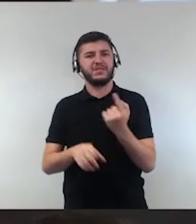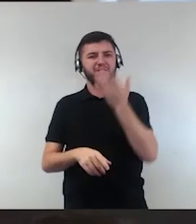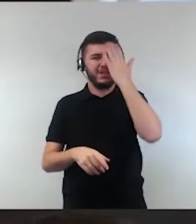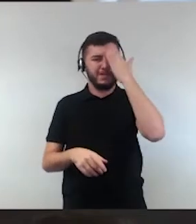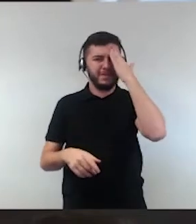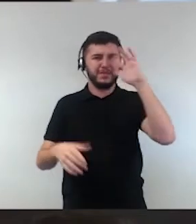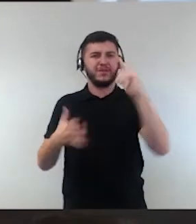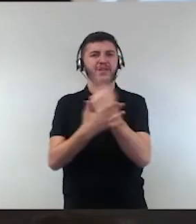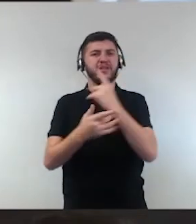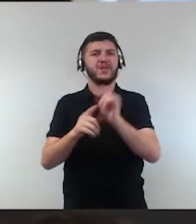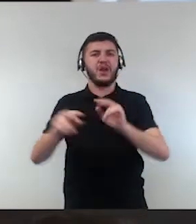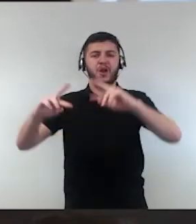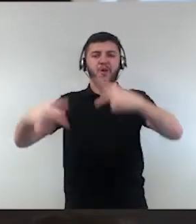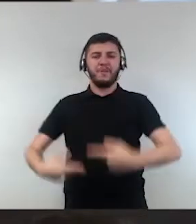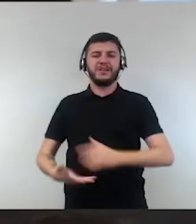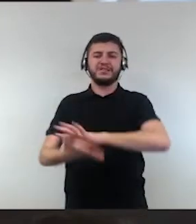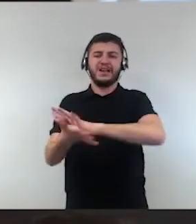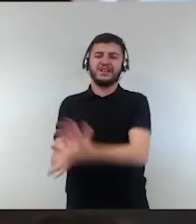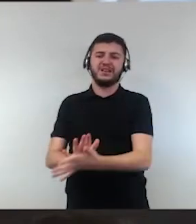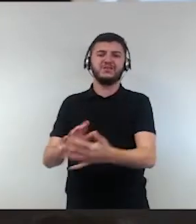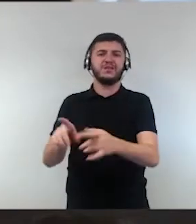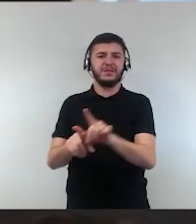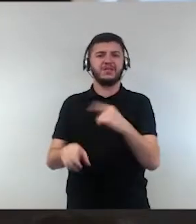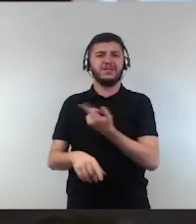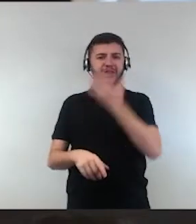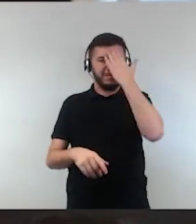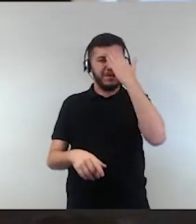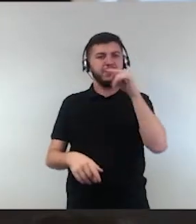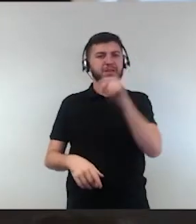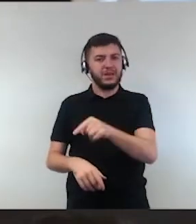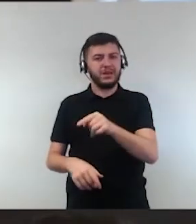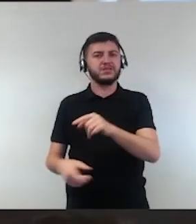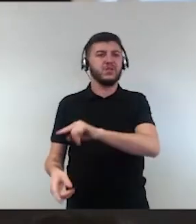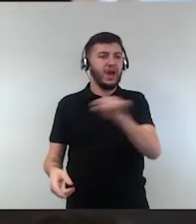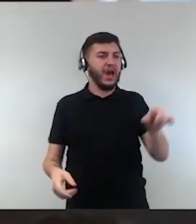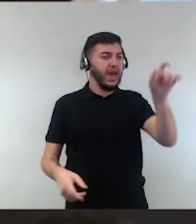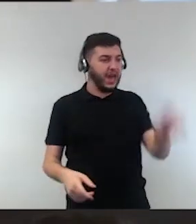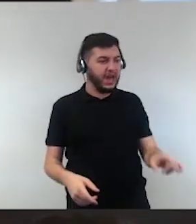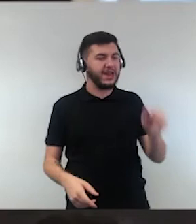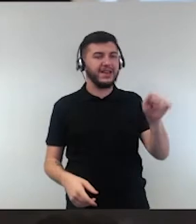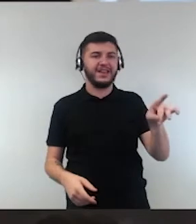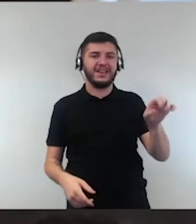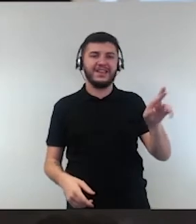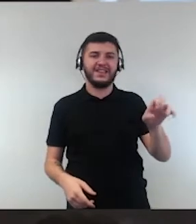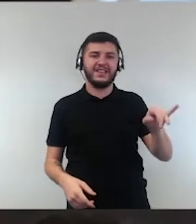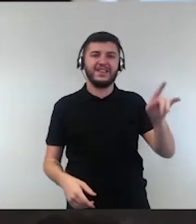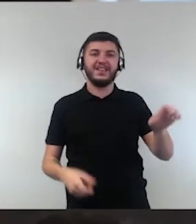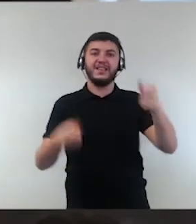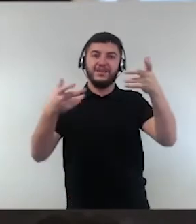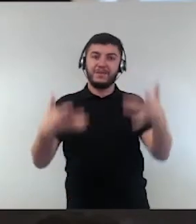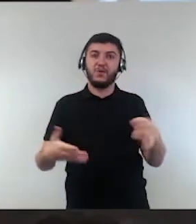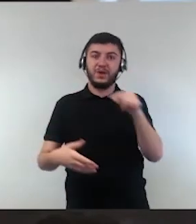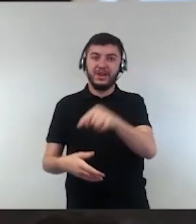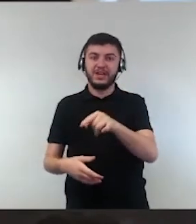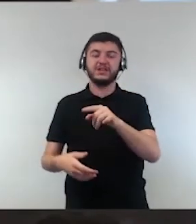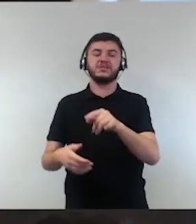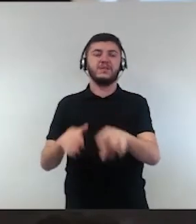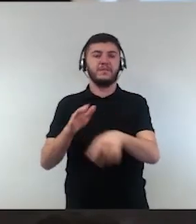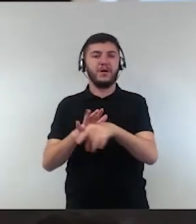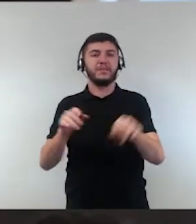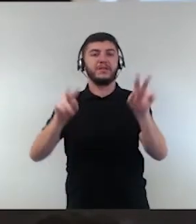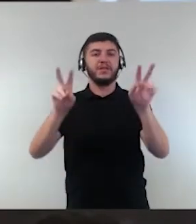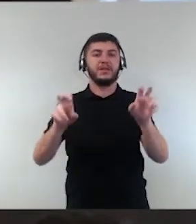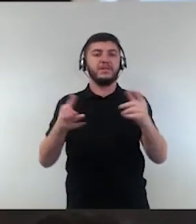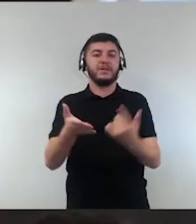desumanização, como a doutora Andréa falou, e que até é título de um livro que eu gosto muito, do autor português chamado